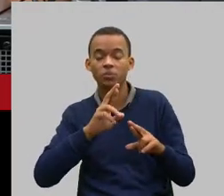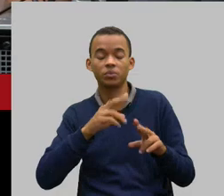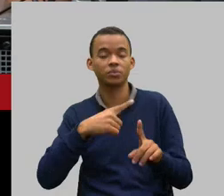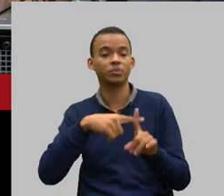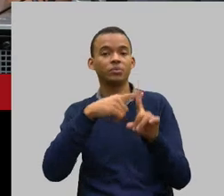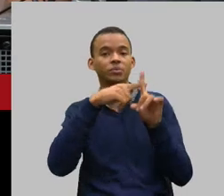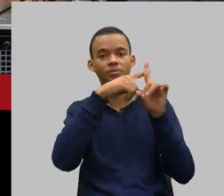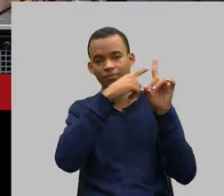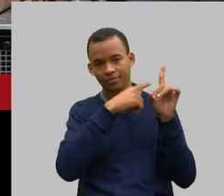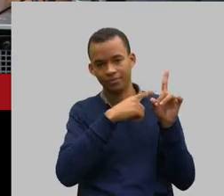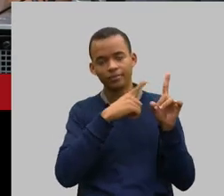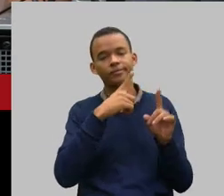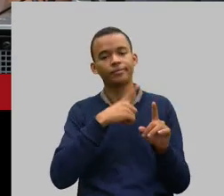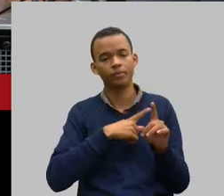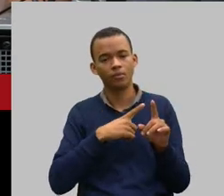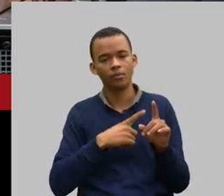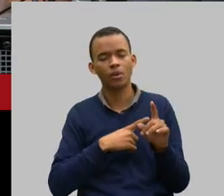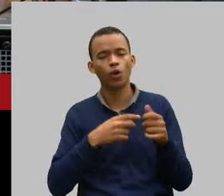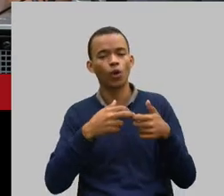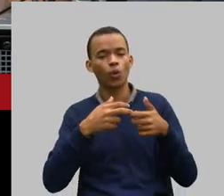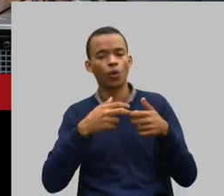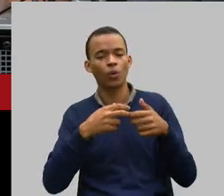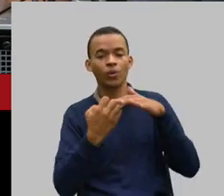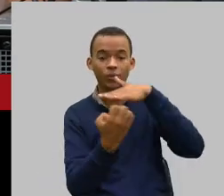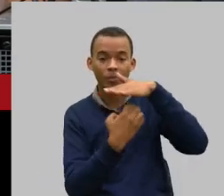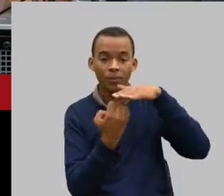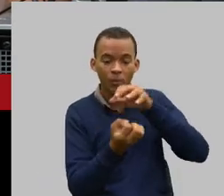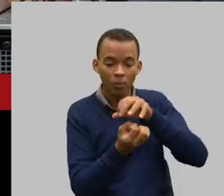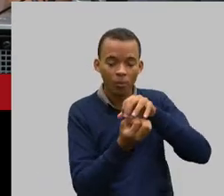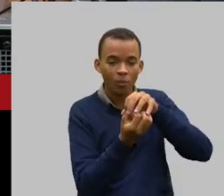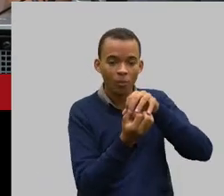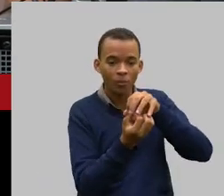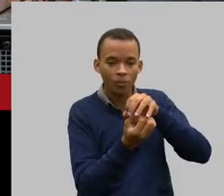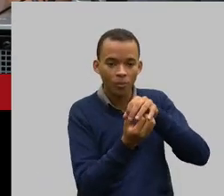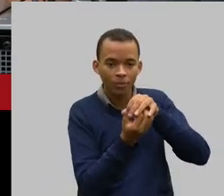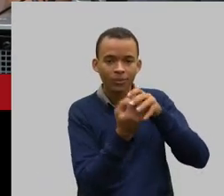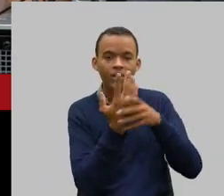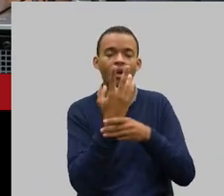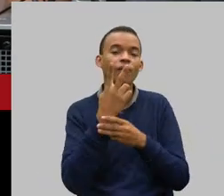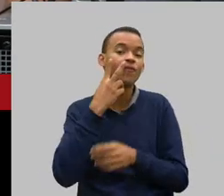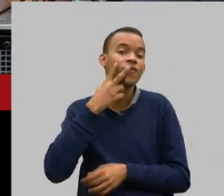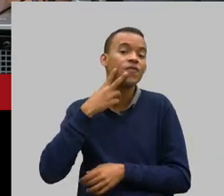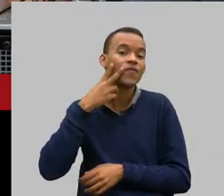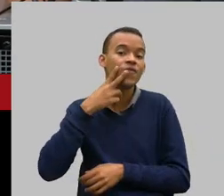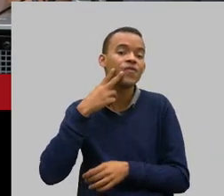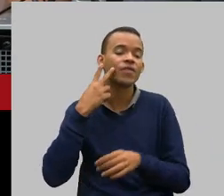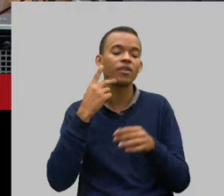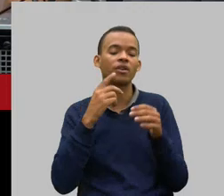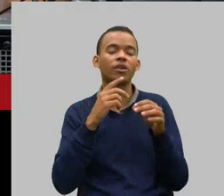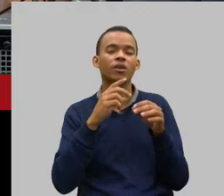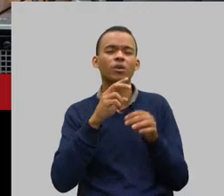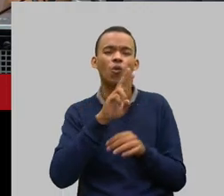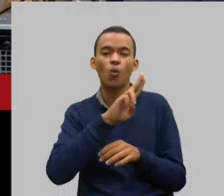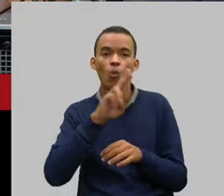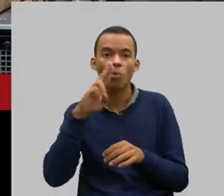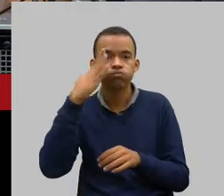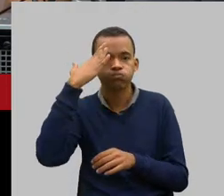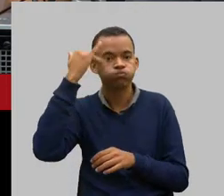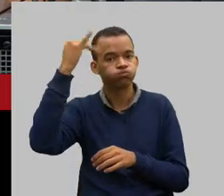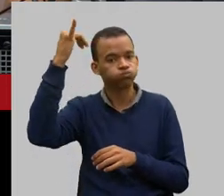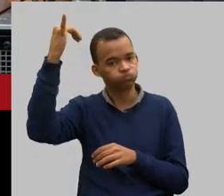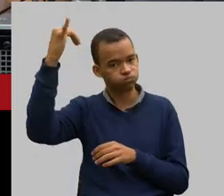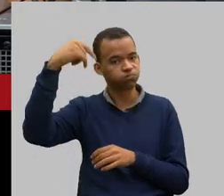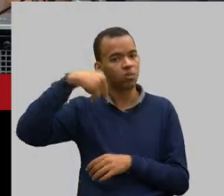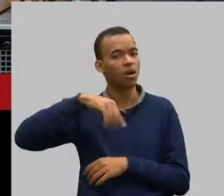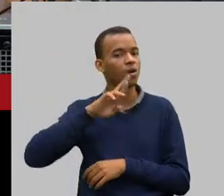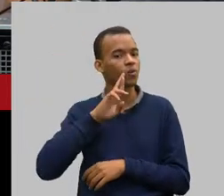marcas famosas que estão presentes em várias mesas de restaurantes aí não só em Minas Gerais mas